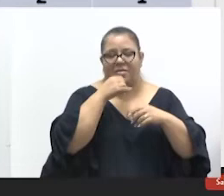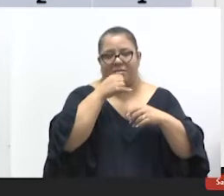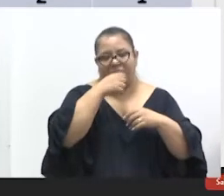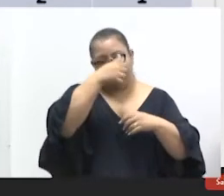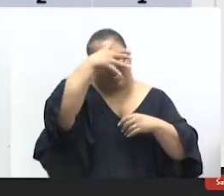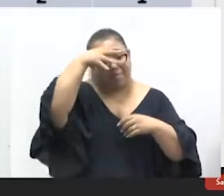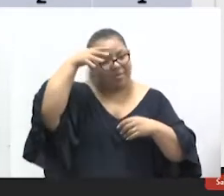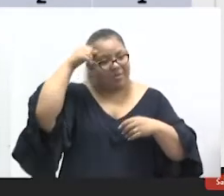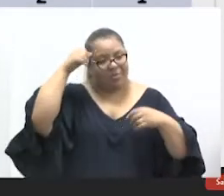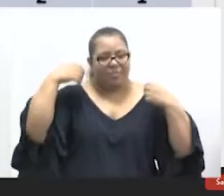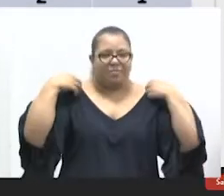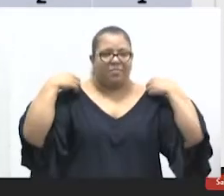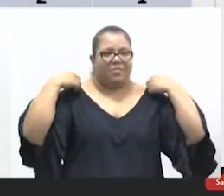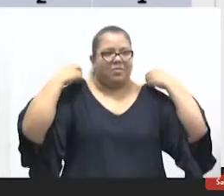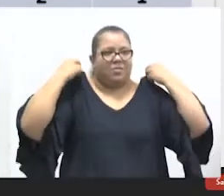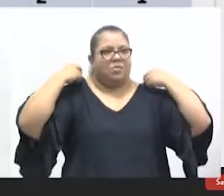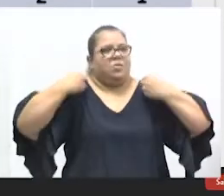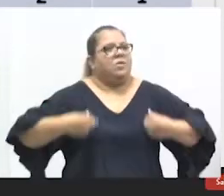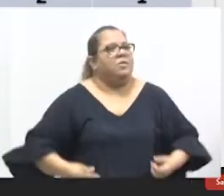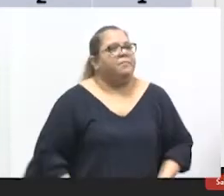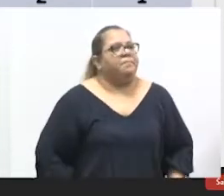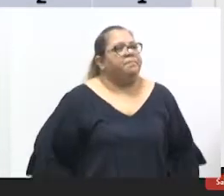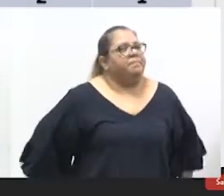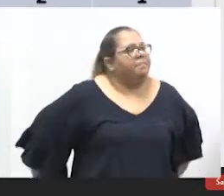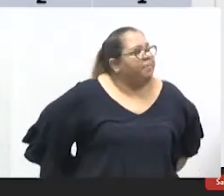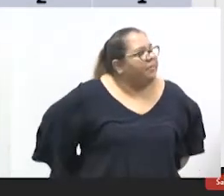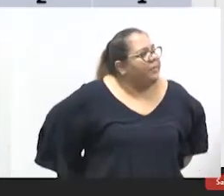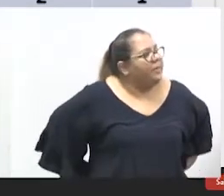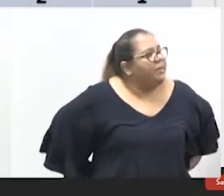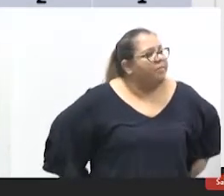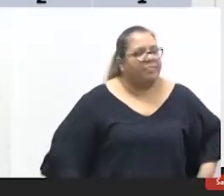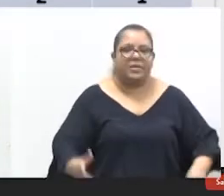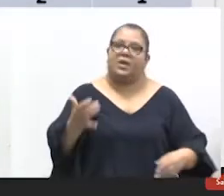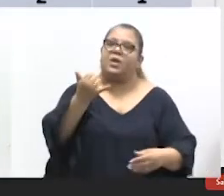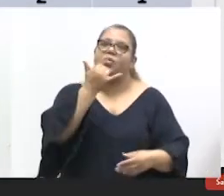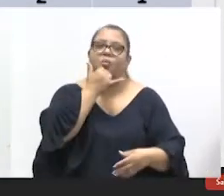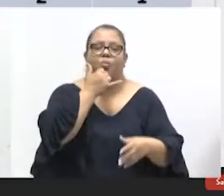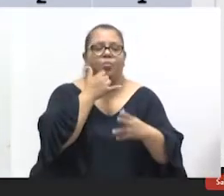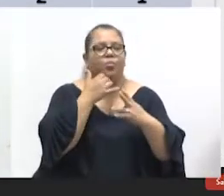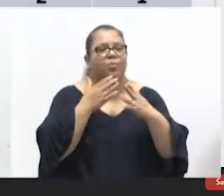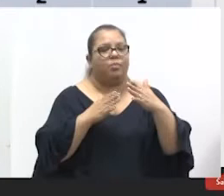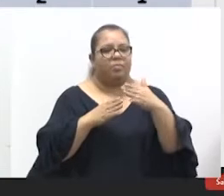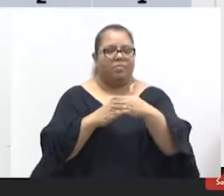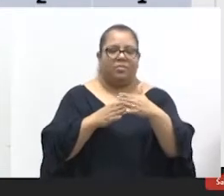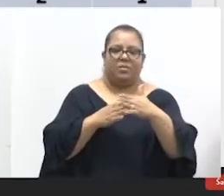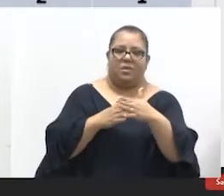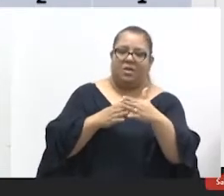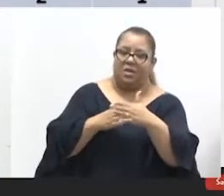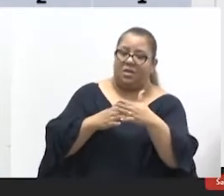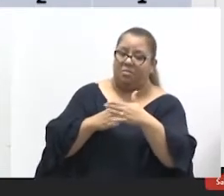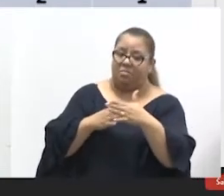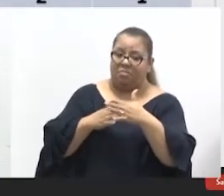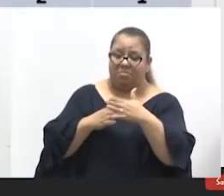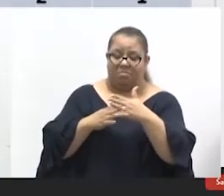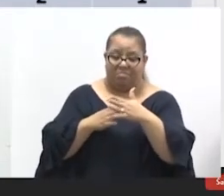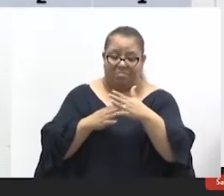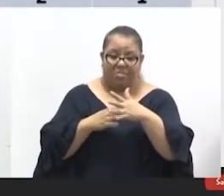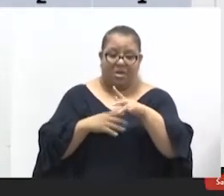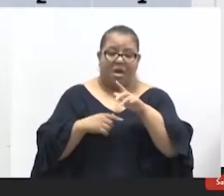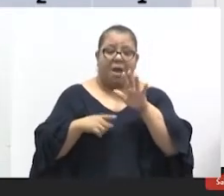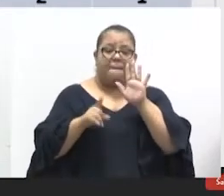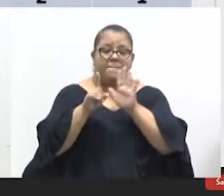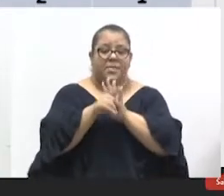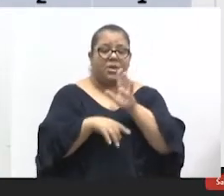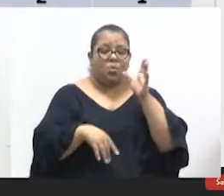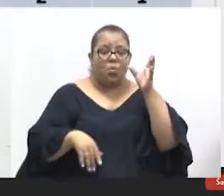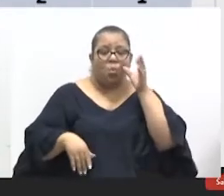passar. Ana, só uma pergunta. De que base esses dados vêm? Qual que é a fonte desses dados? Eles são